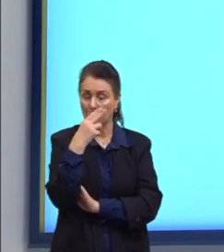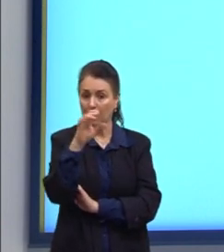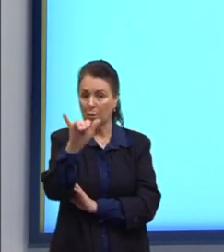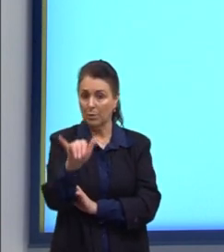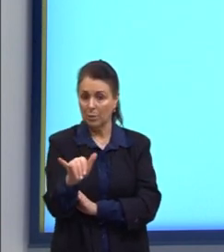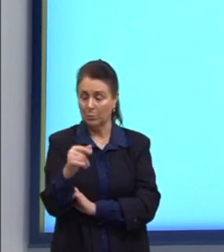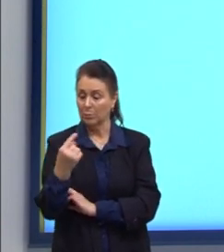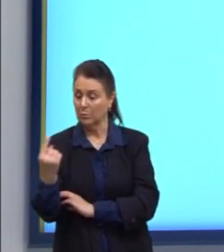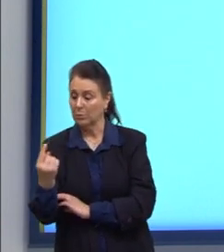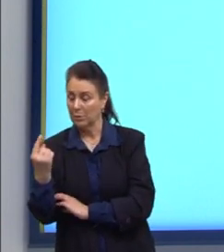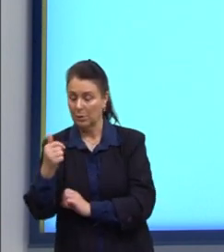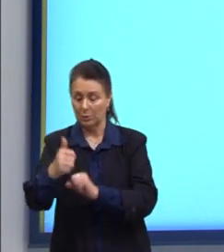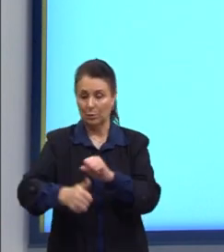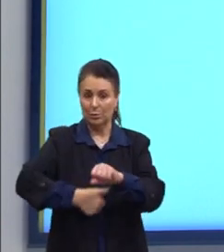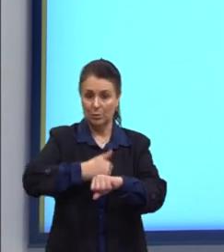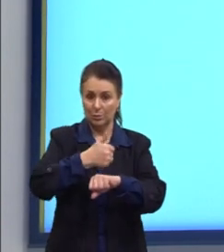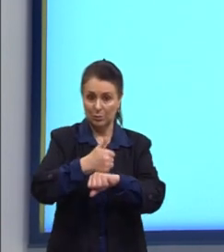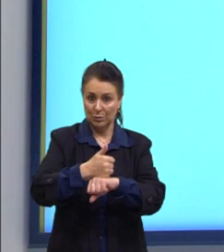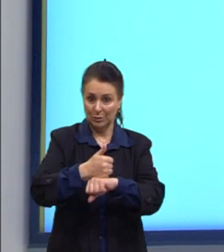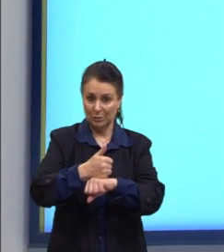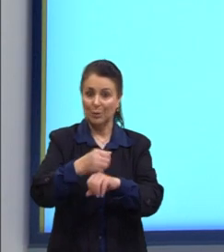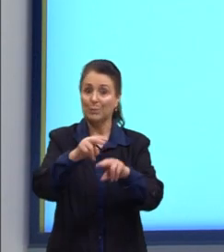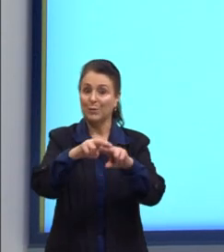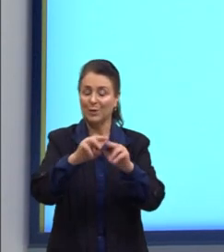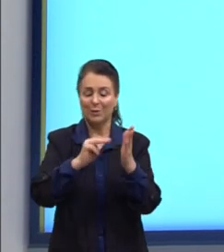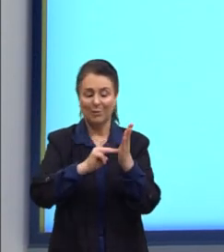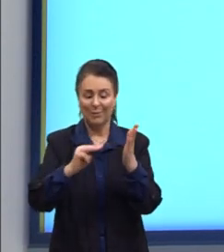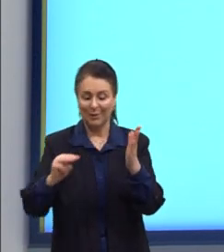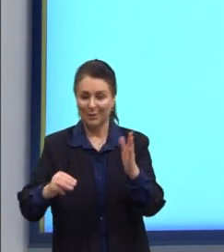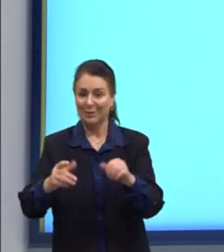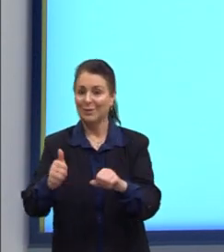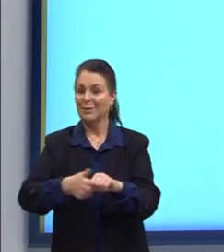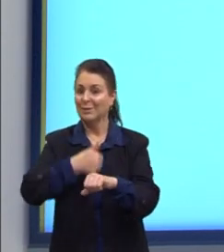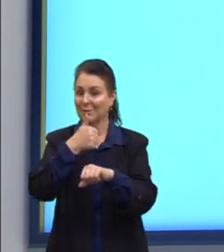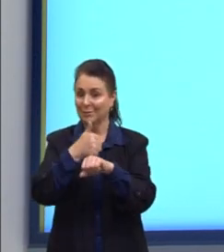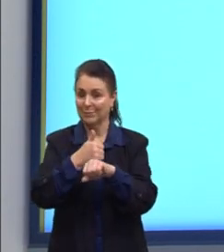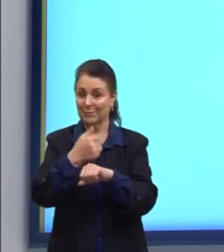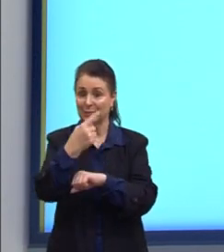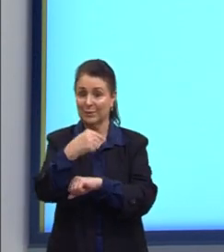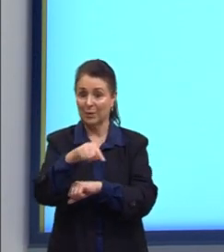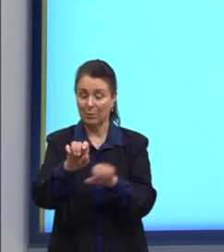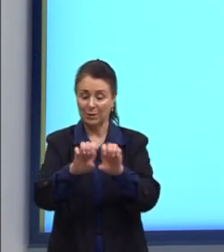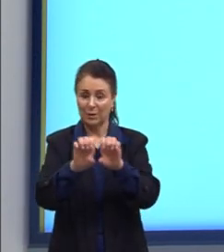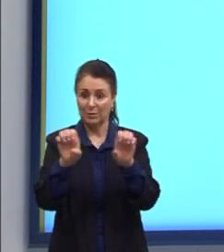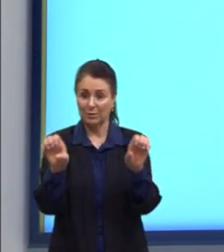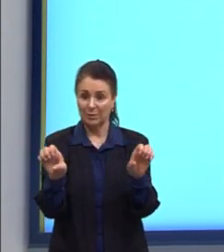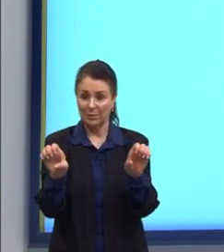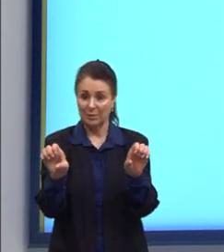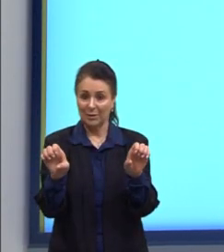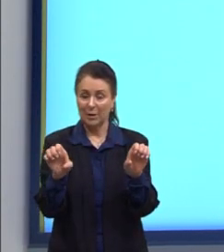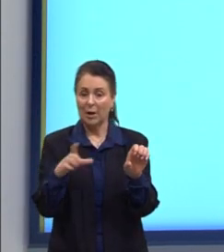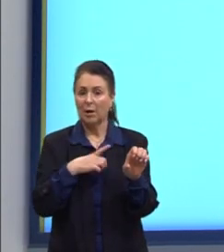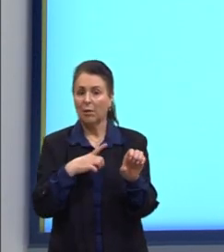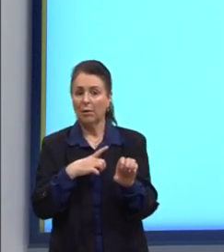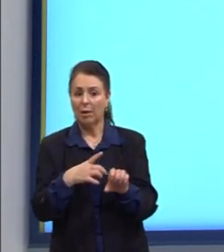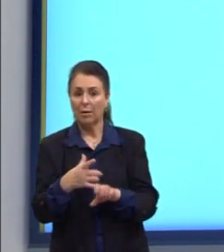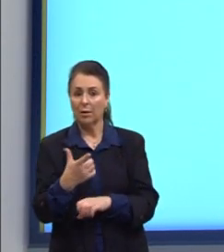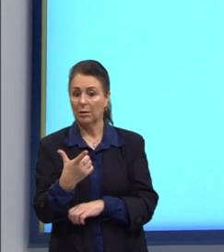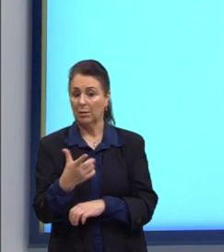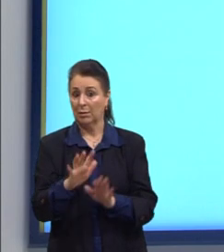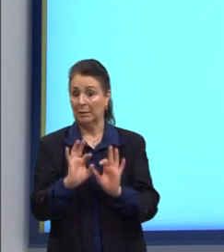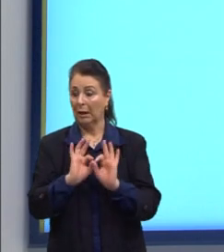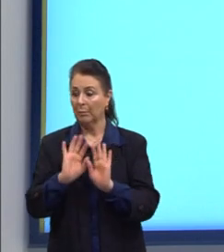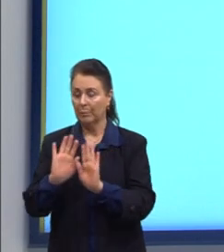substituir por isso o nome né método da substituição na outra equação aquela equação que nós não mexemos